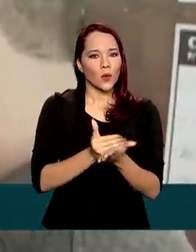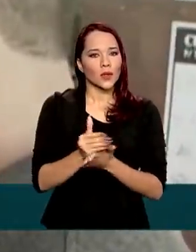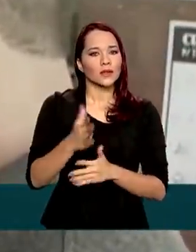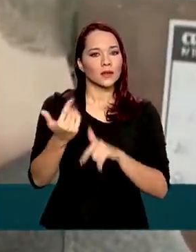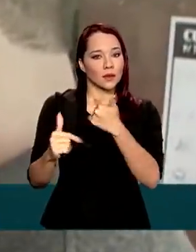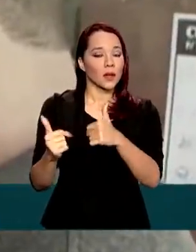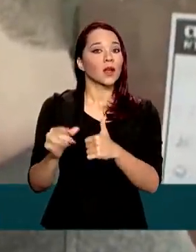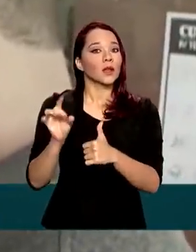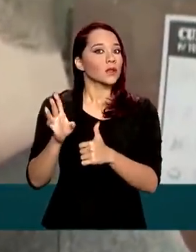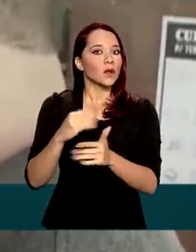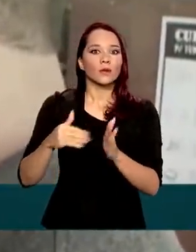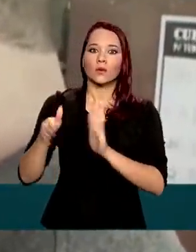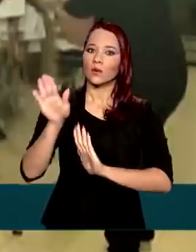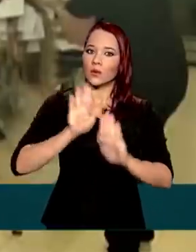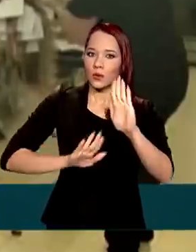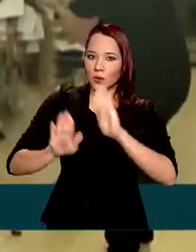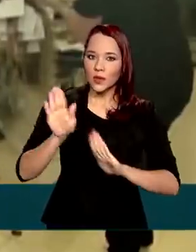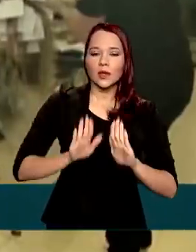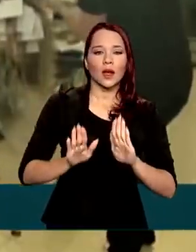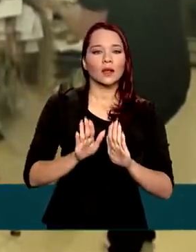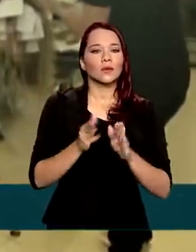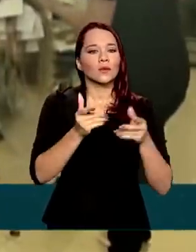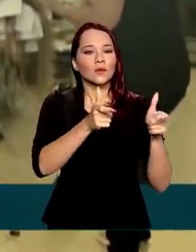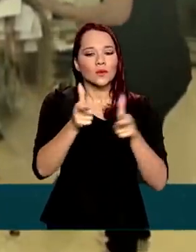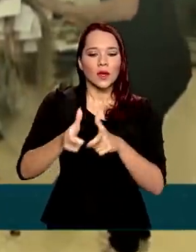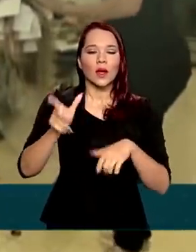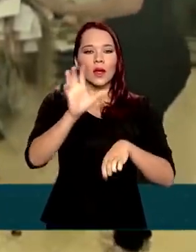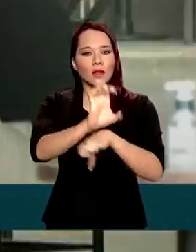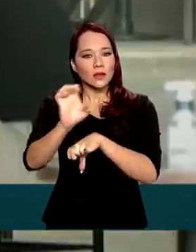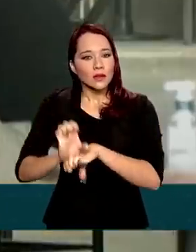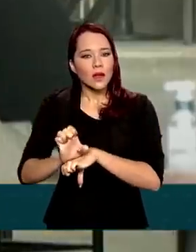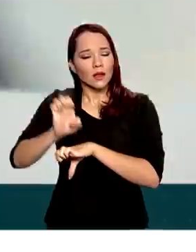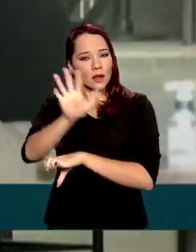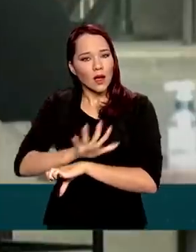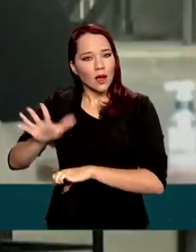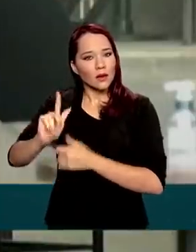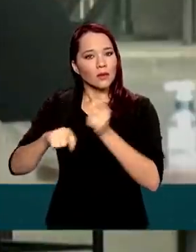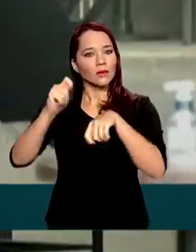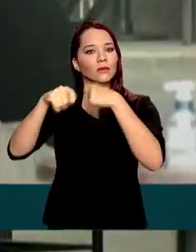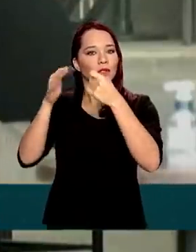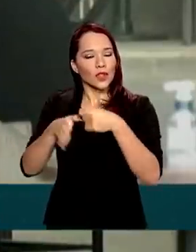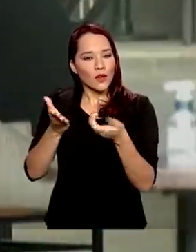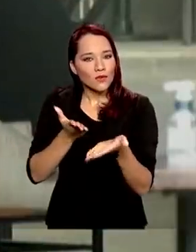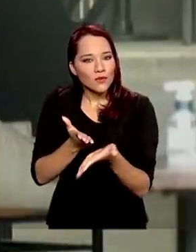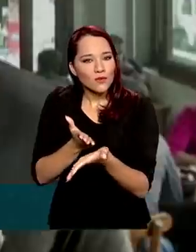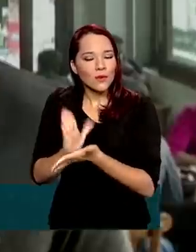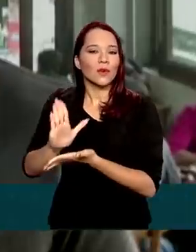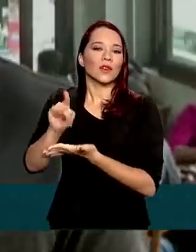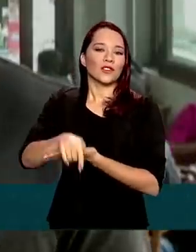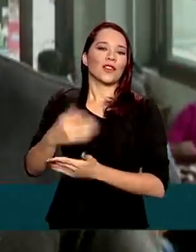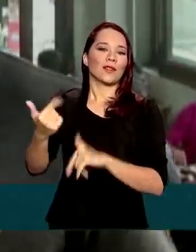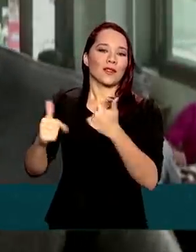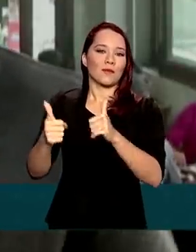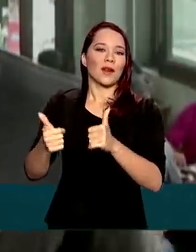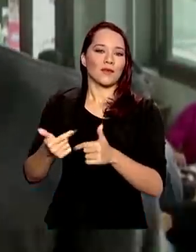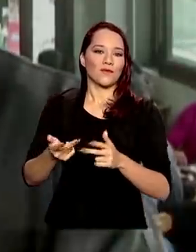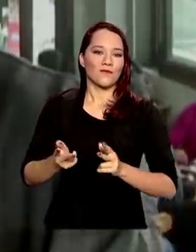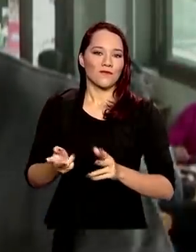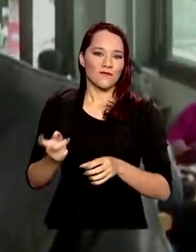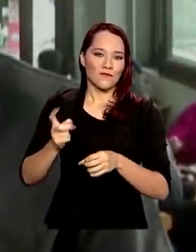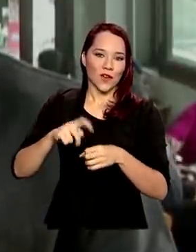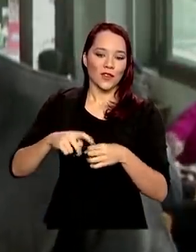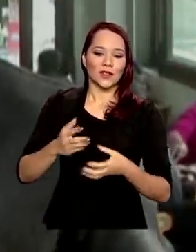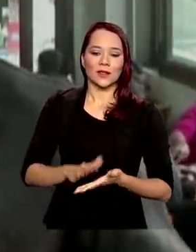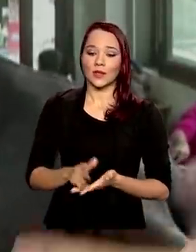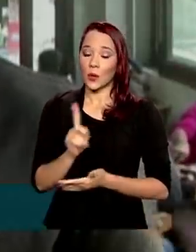mas com todos os cuidados. Em muitos estados, vários setores da economia já foram autorizados a funcionar. A gente está com